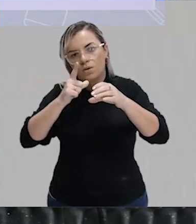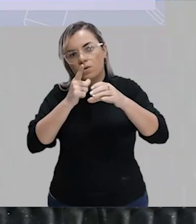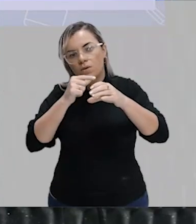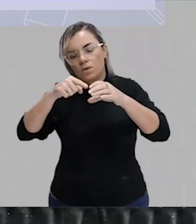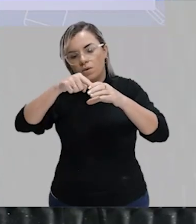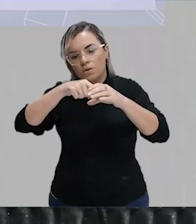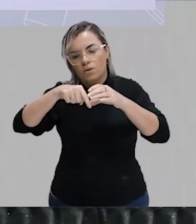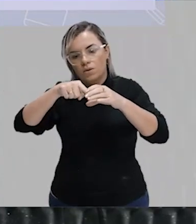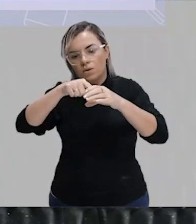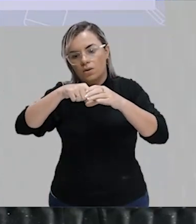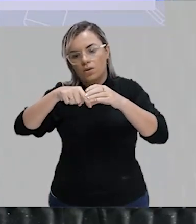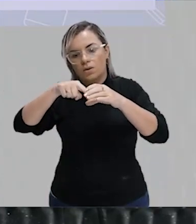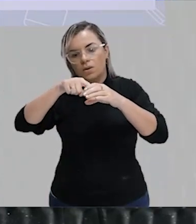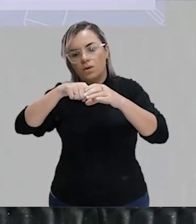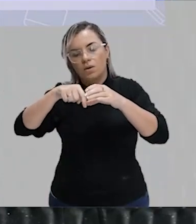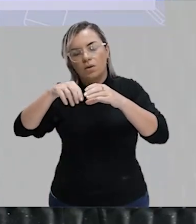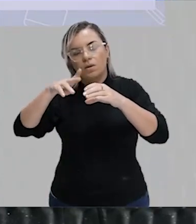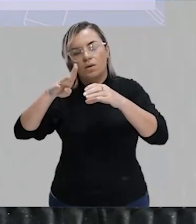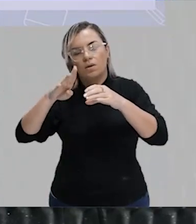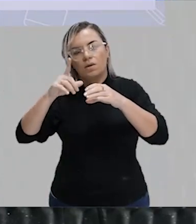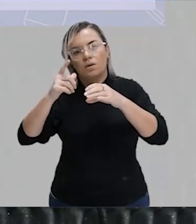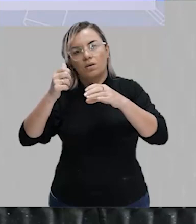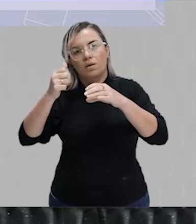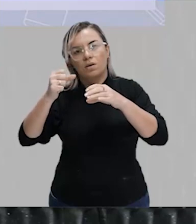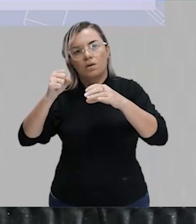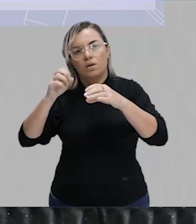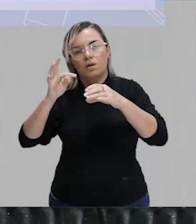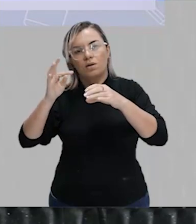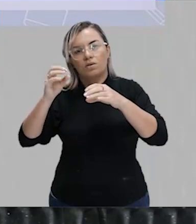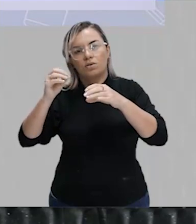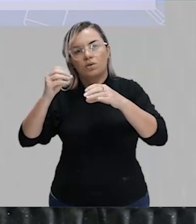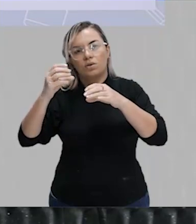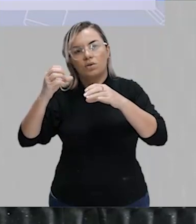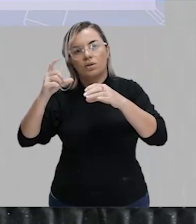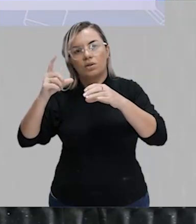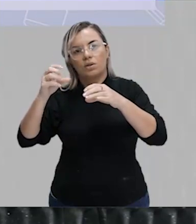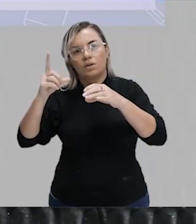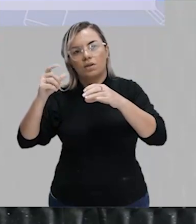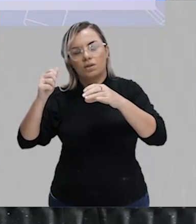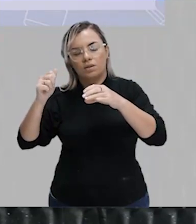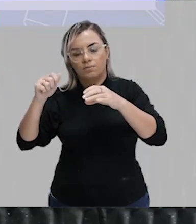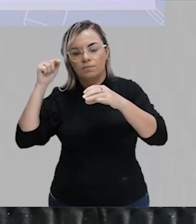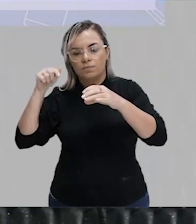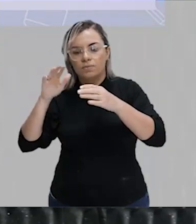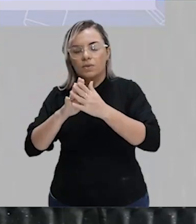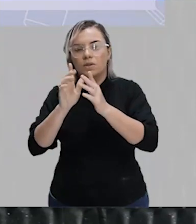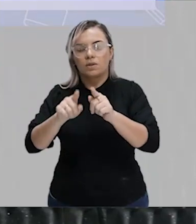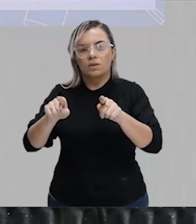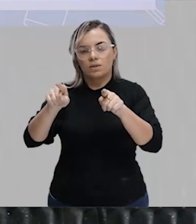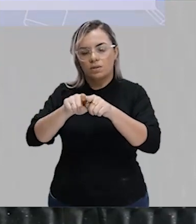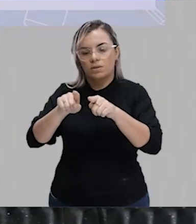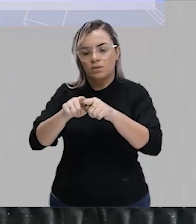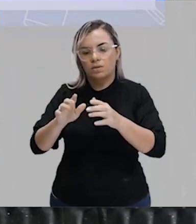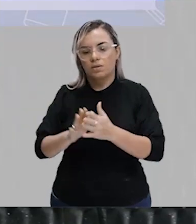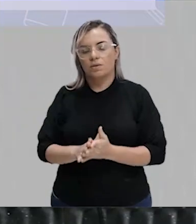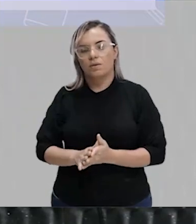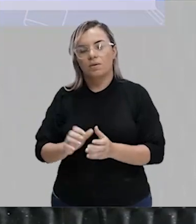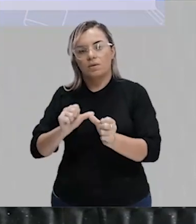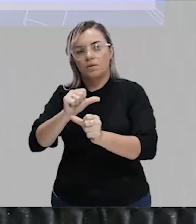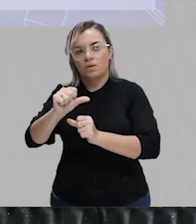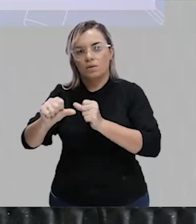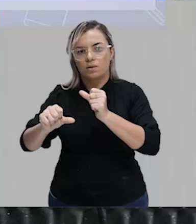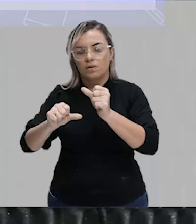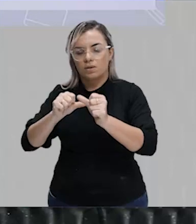chamado de blastocele. Blastocele. E aí, ó, veja. Essa blástula vai sofrer